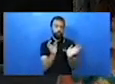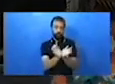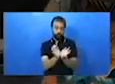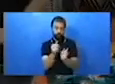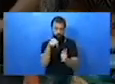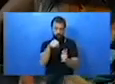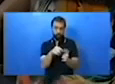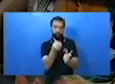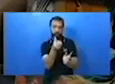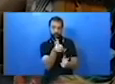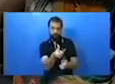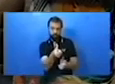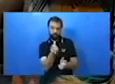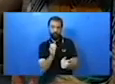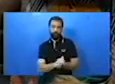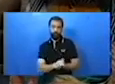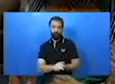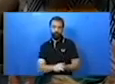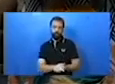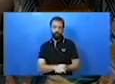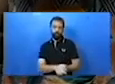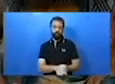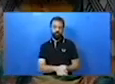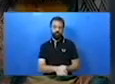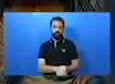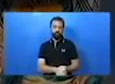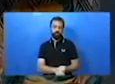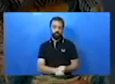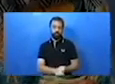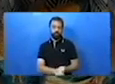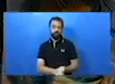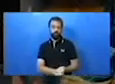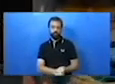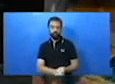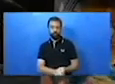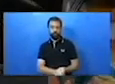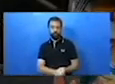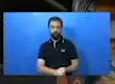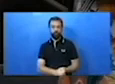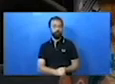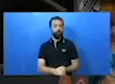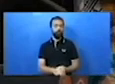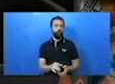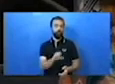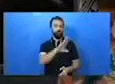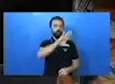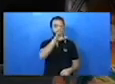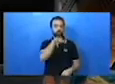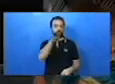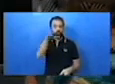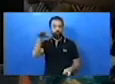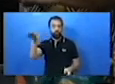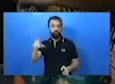24 dividido por 4 é igual a 6. E considerar uma parte.